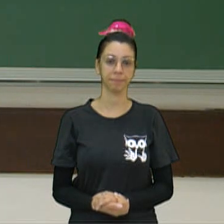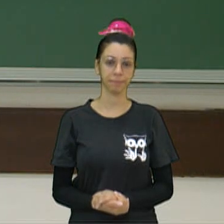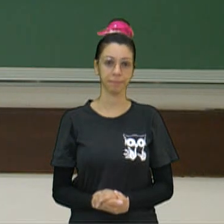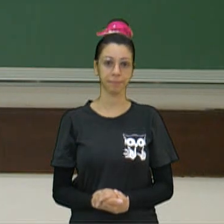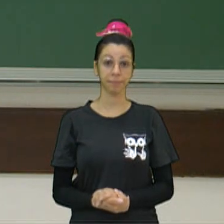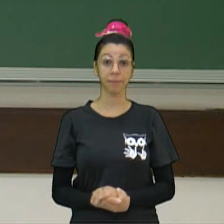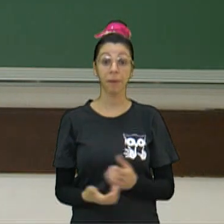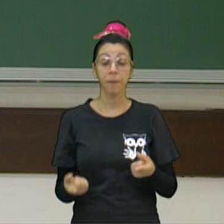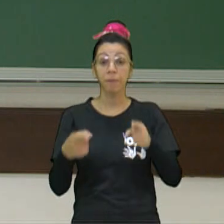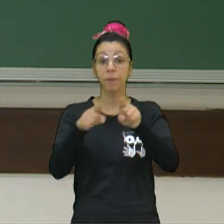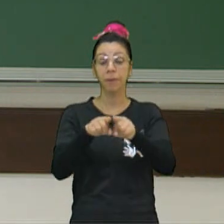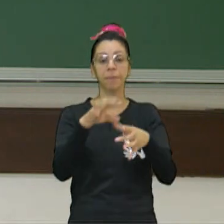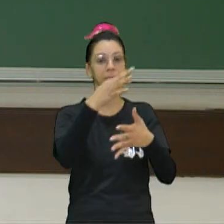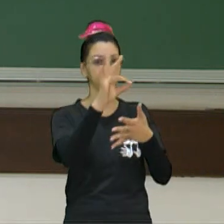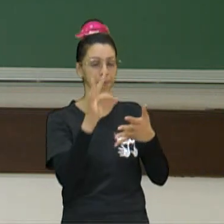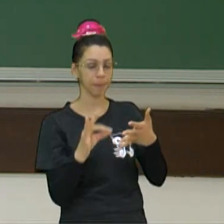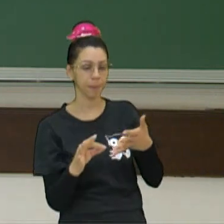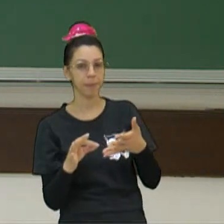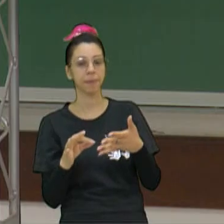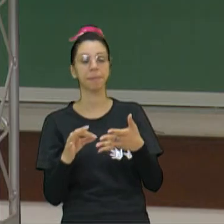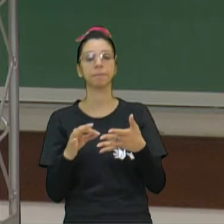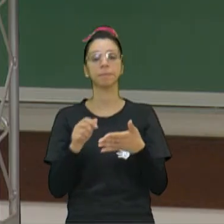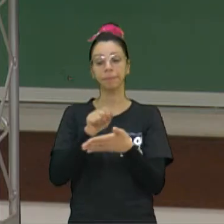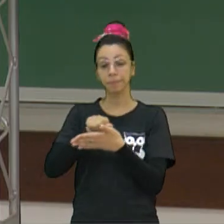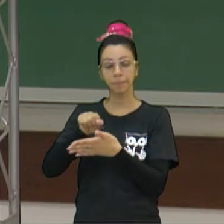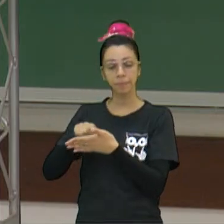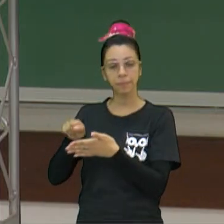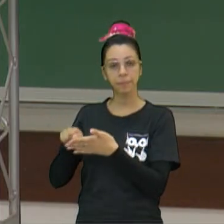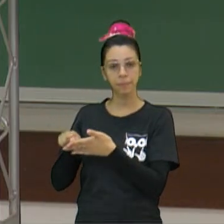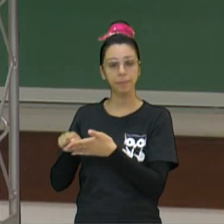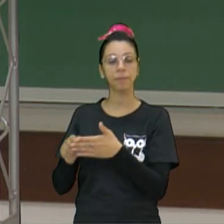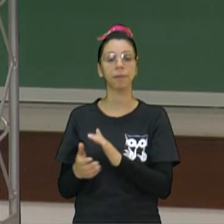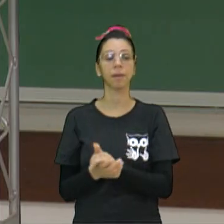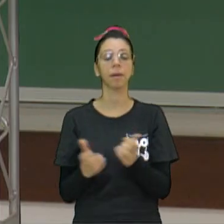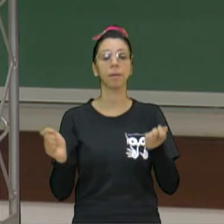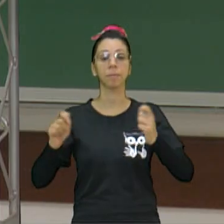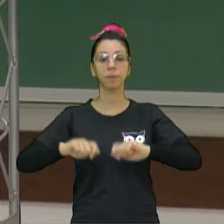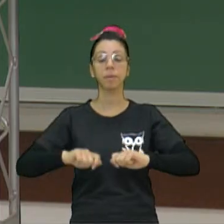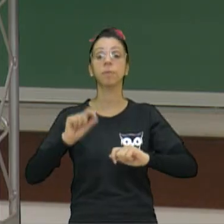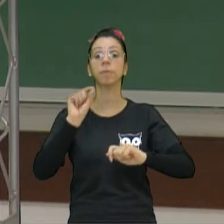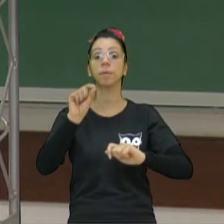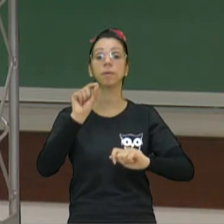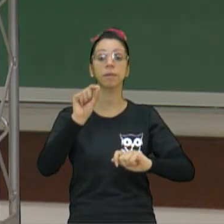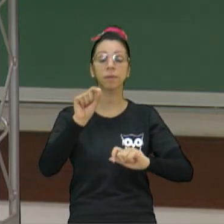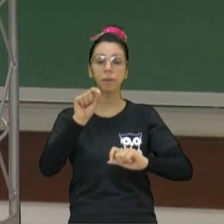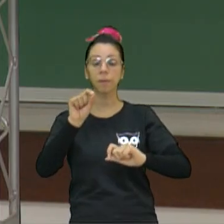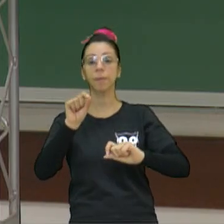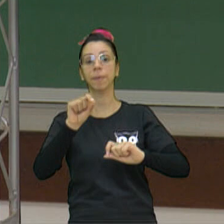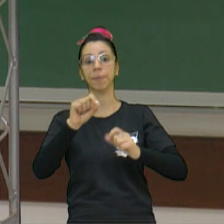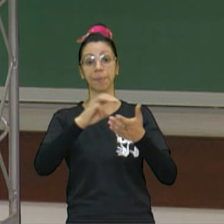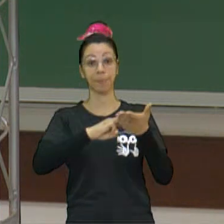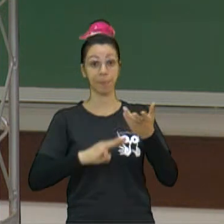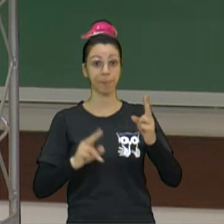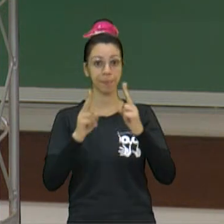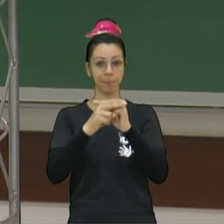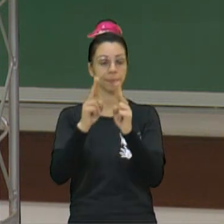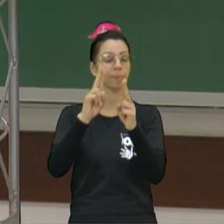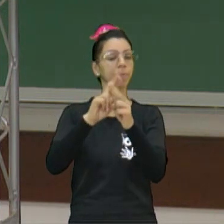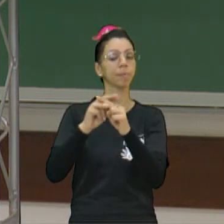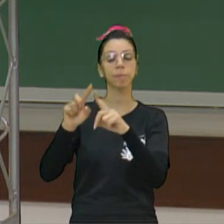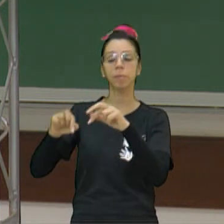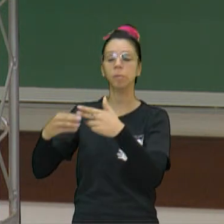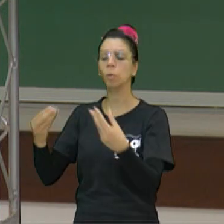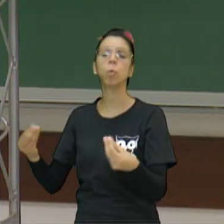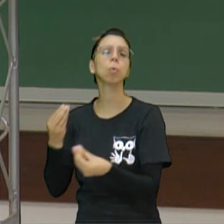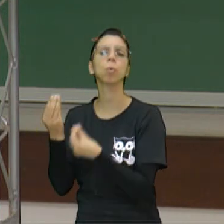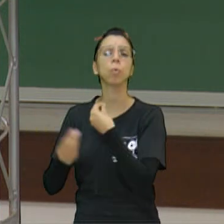Voltando então, pessoal, com a correção descritiva que tinha aqui, da pergunta descritiva, né, que tinha ficado aqui para vocês o quê? No método Pilates e aparelhos, de que maneira devem